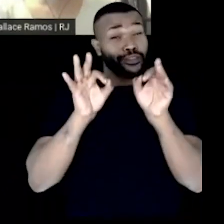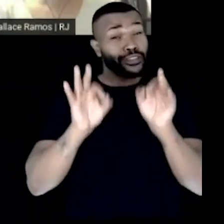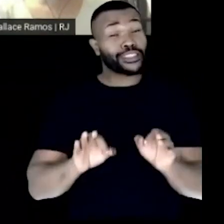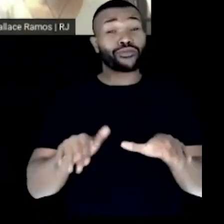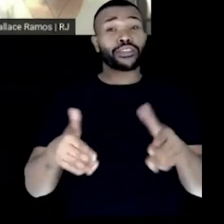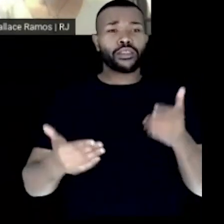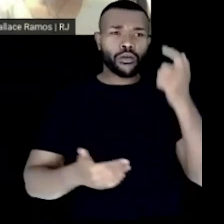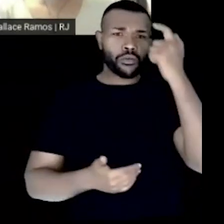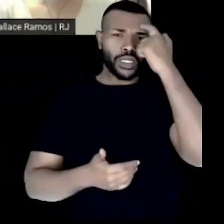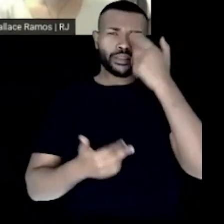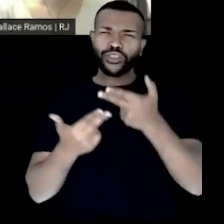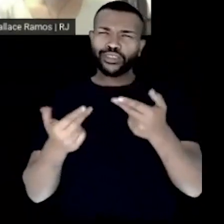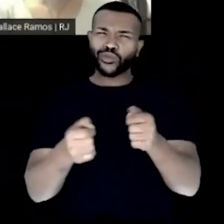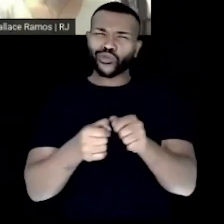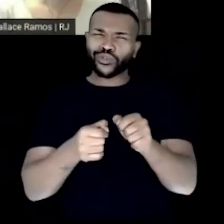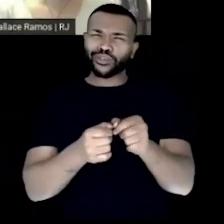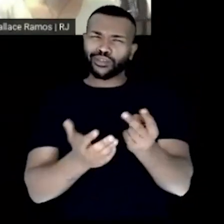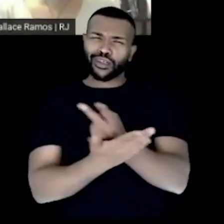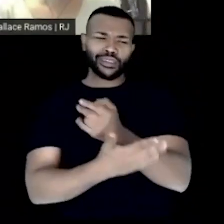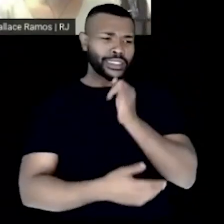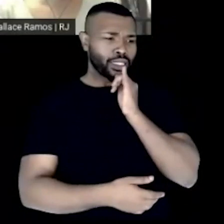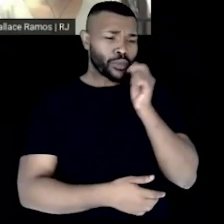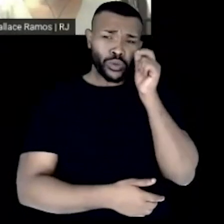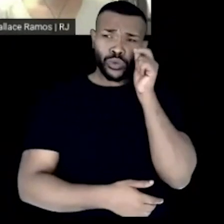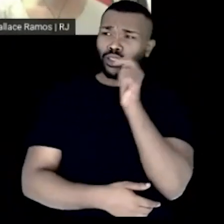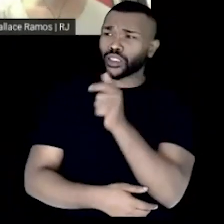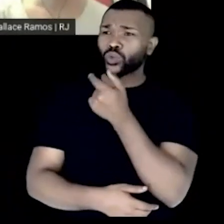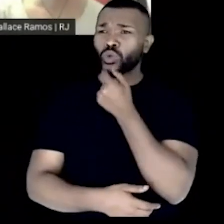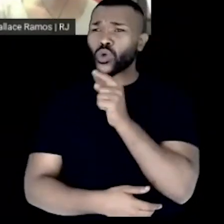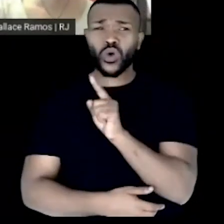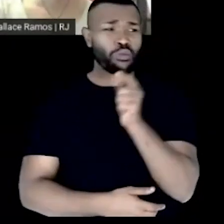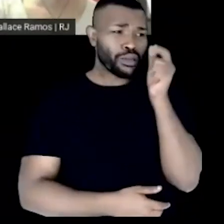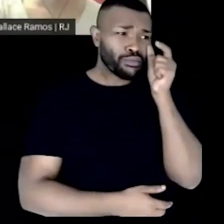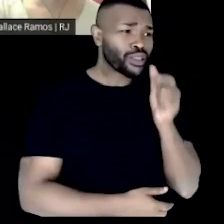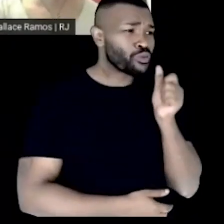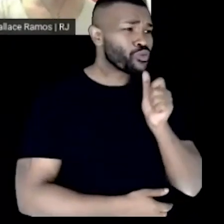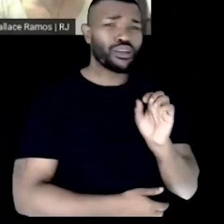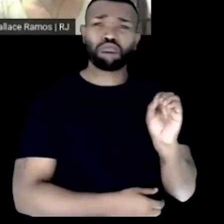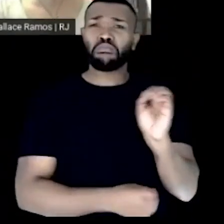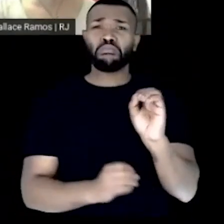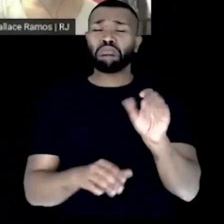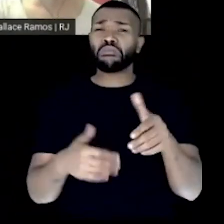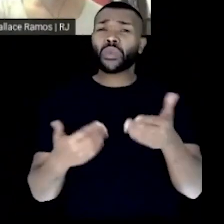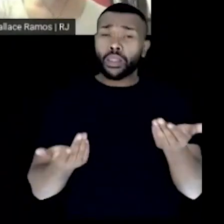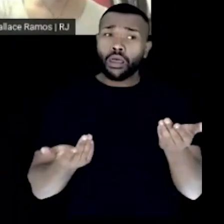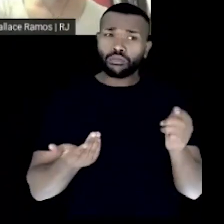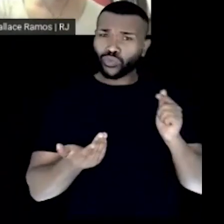complexo, na verdade. Sim. E aí eles ficavam achando que estavam fazendo alguma coisa errada, sabe? Tipo, ah, mas eu não me interesso nem por homens, nem por